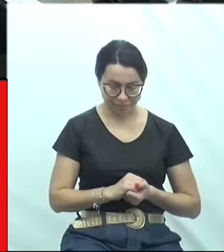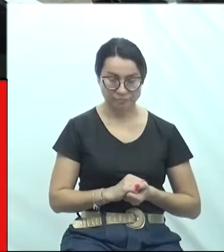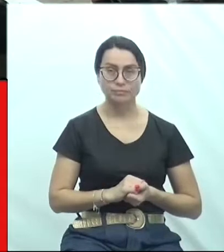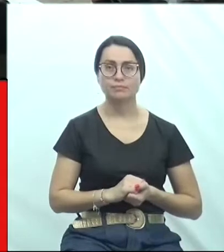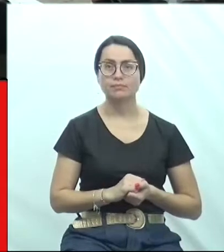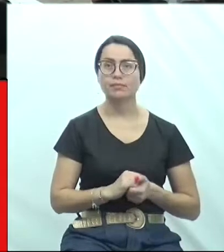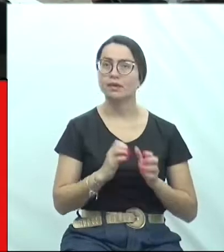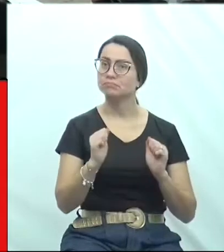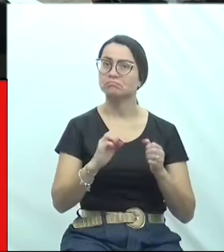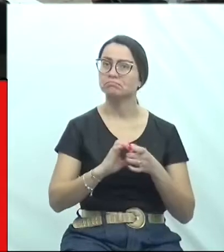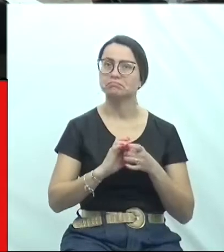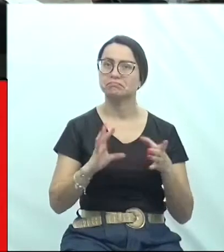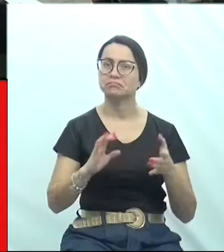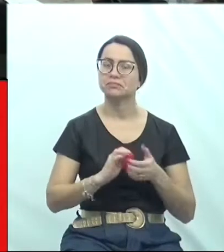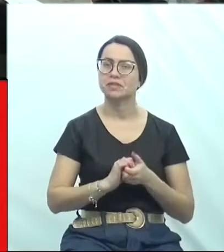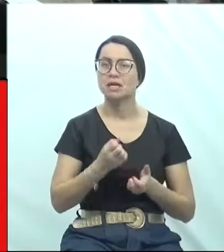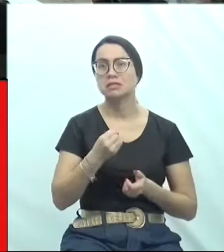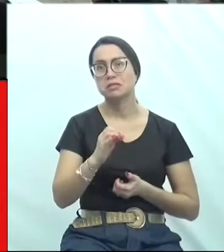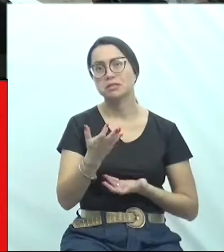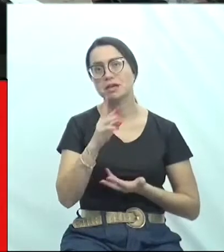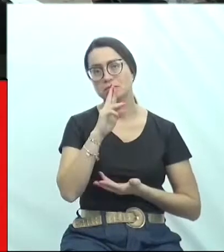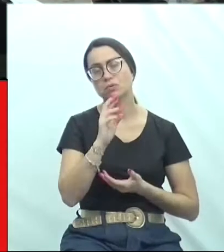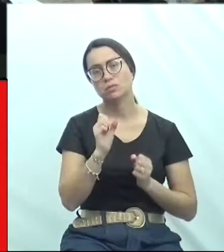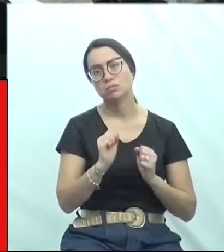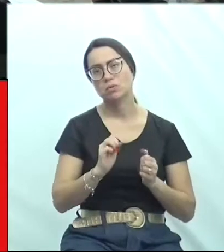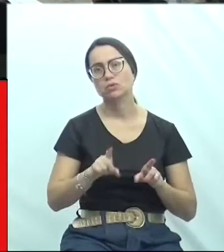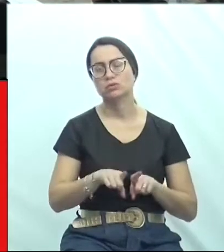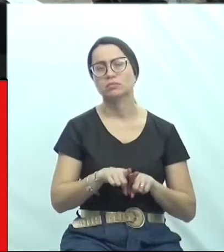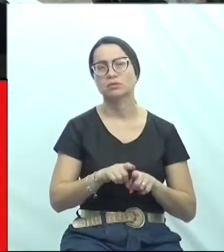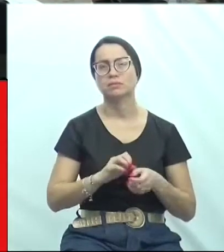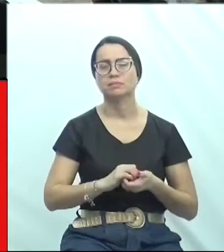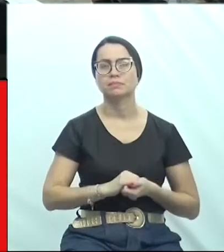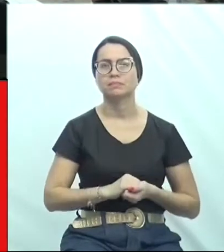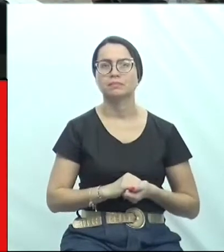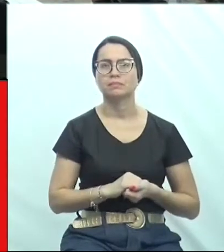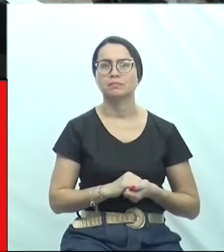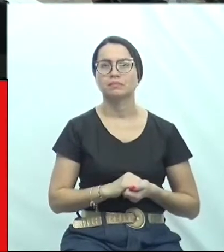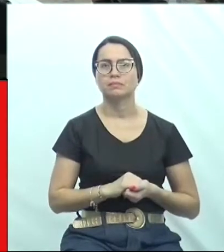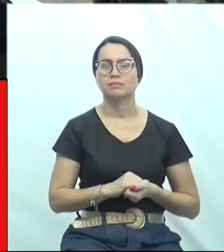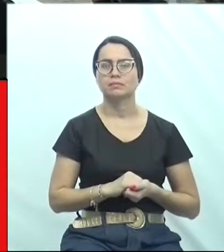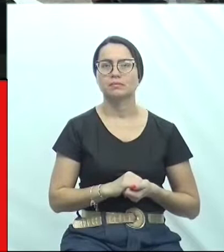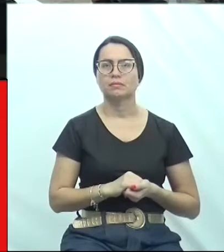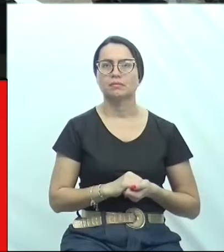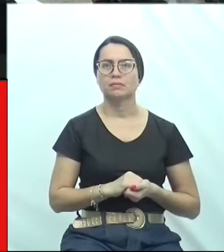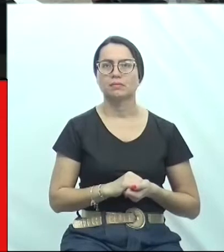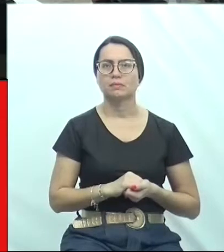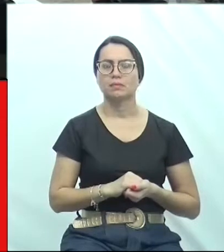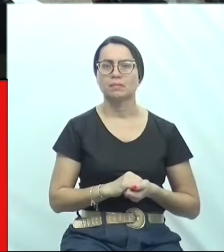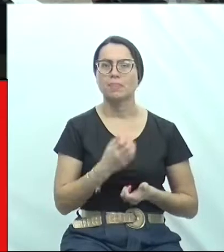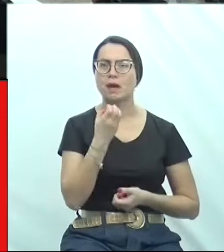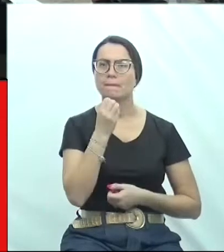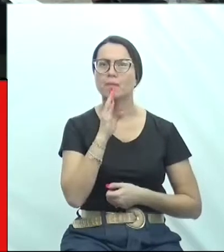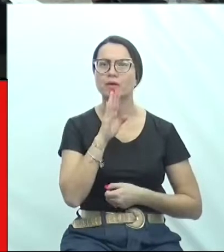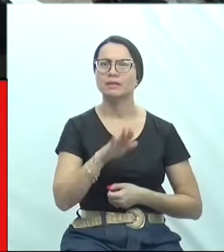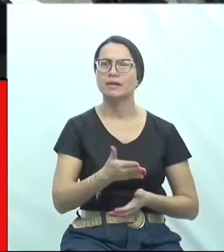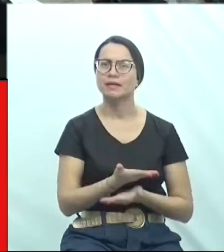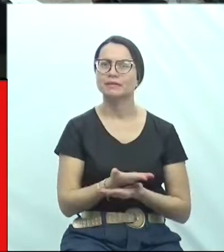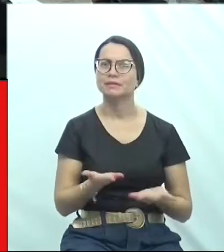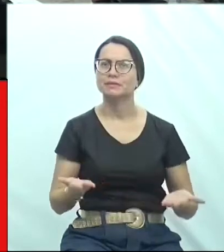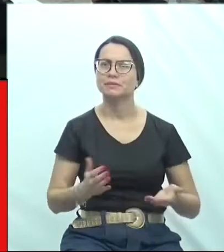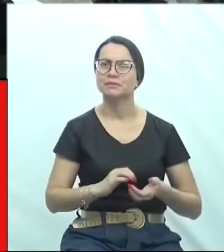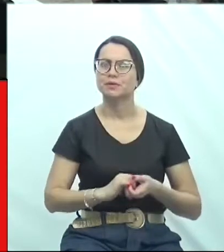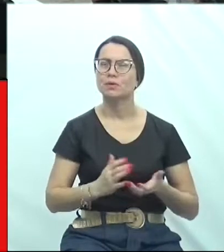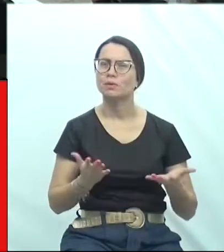vontade. Deve, fica aí. Se quiser se apresentar também, fique à vontade. Boa tarde a todos.